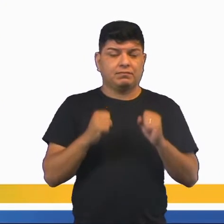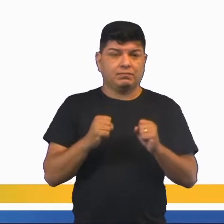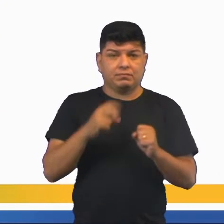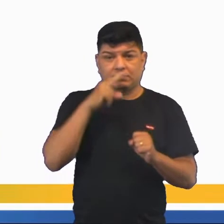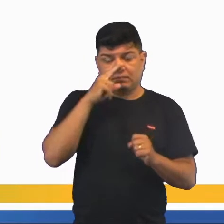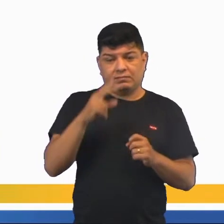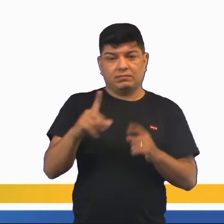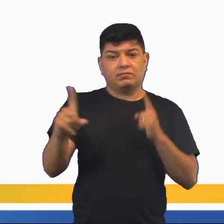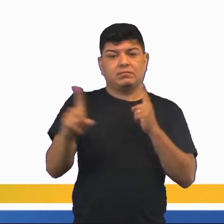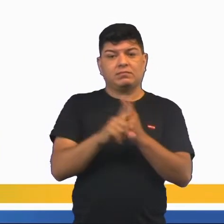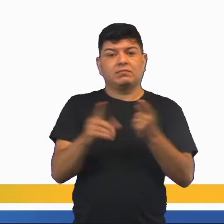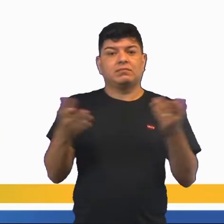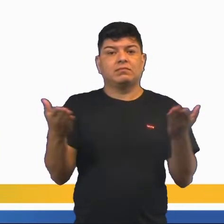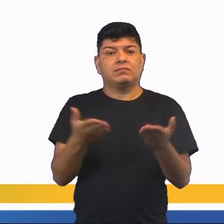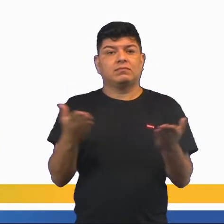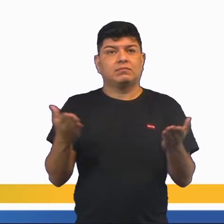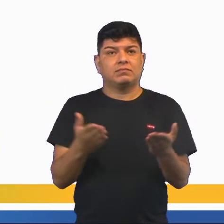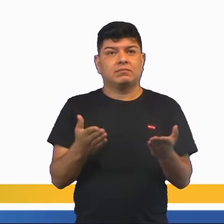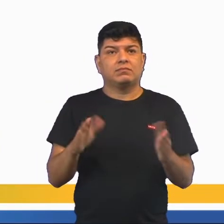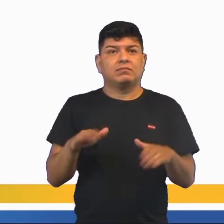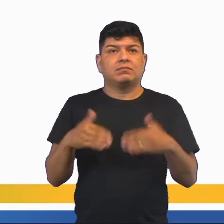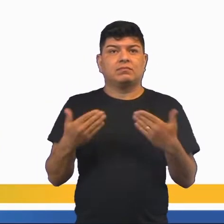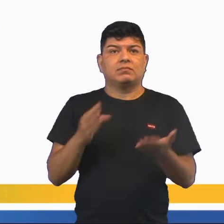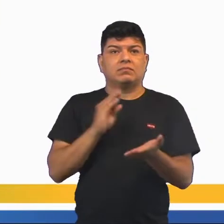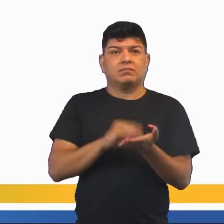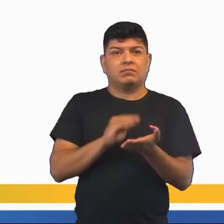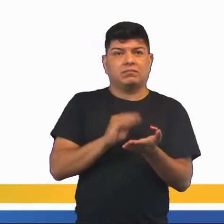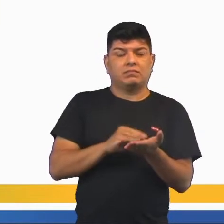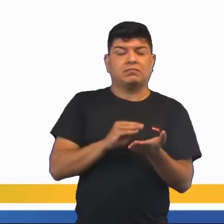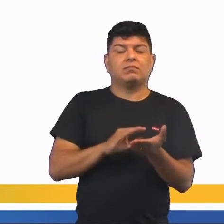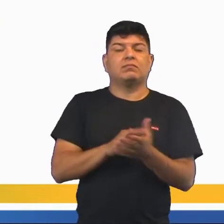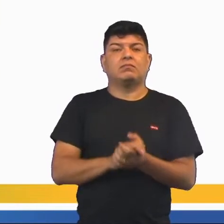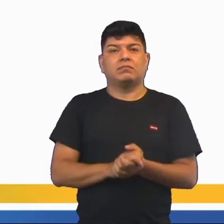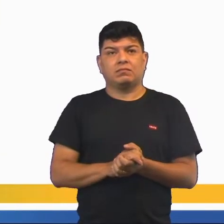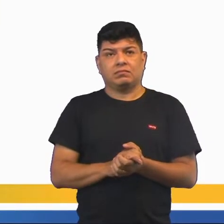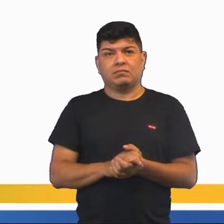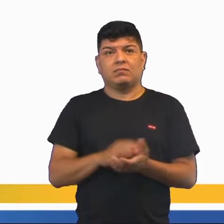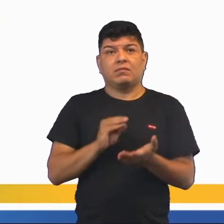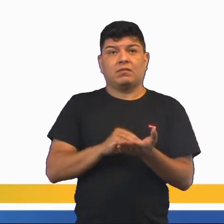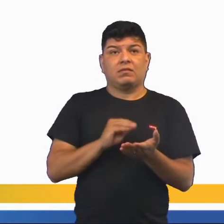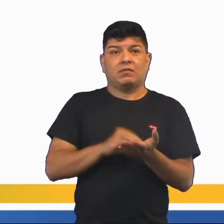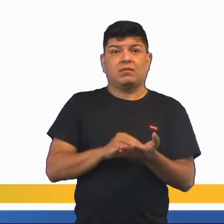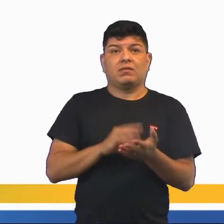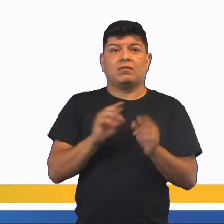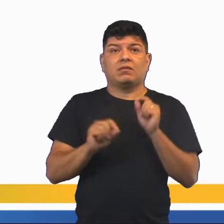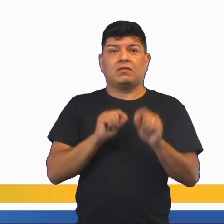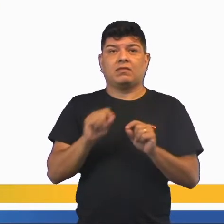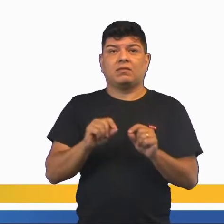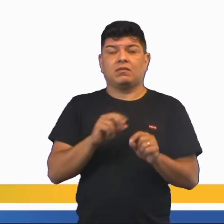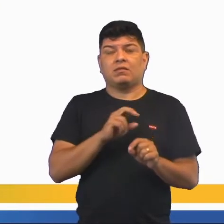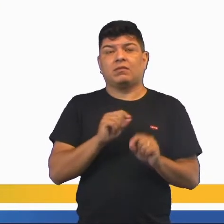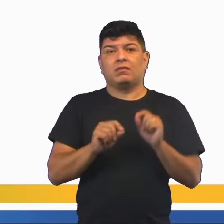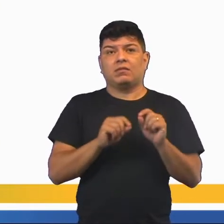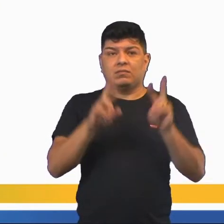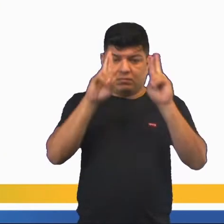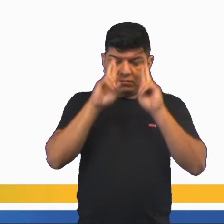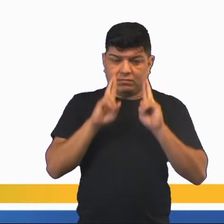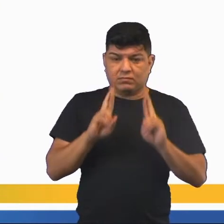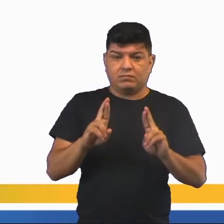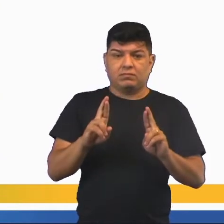pode identificar hoje que são carentes de mediação. Intolerância religiosa é uma delas. A